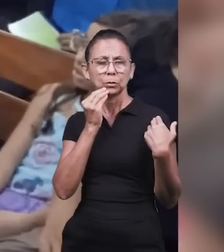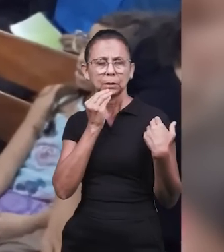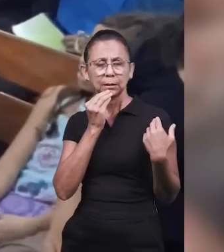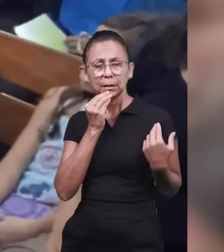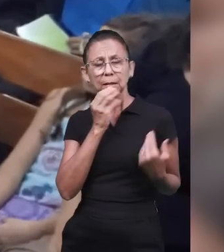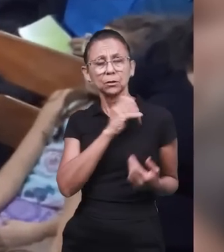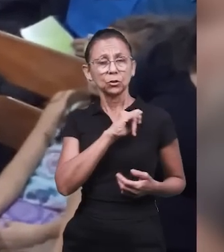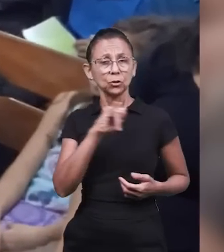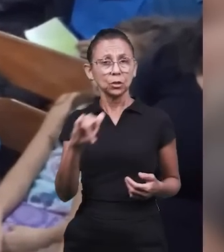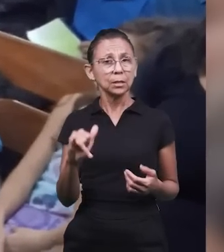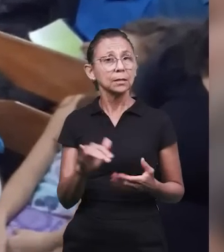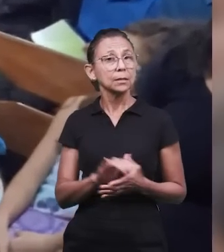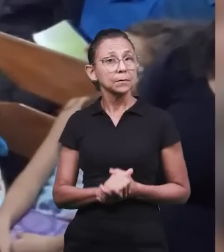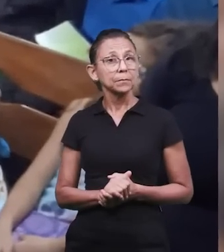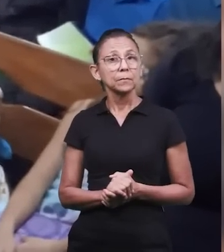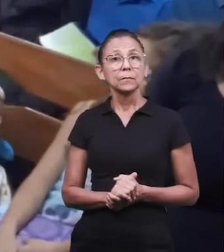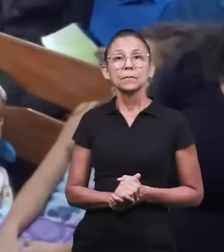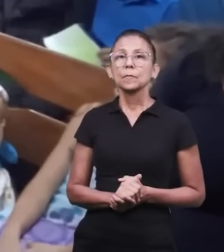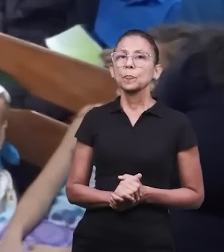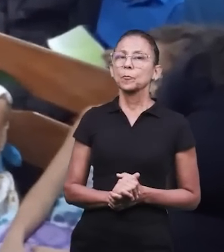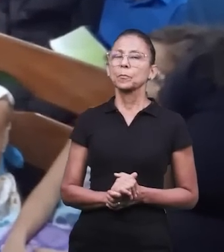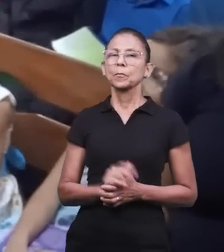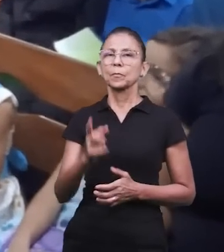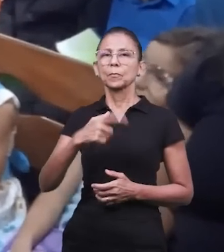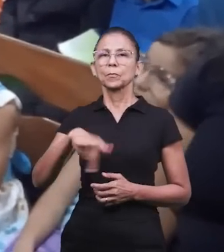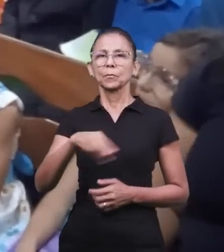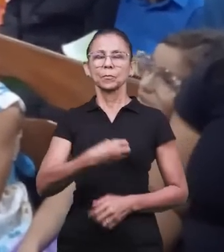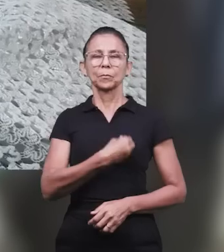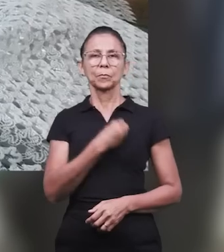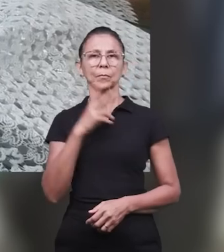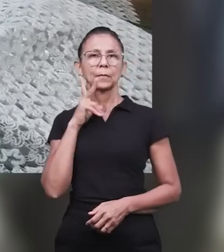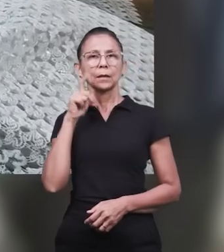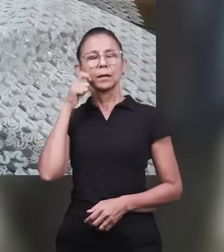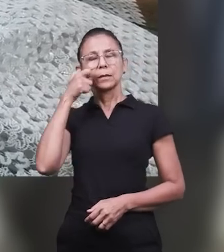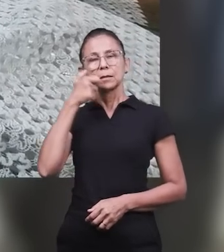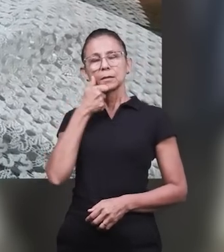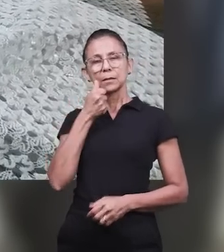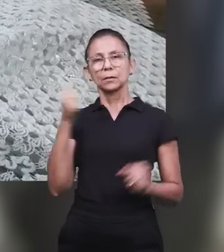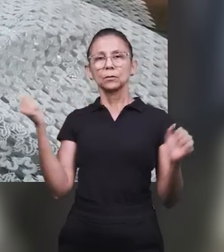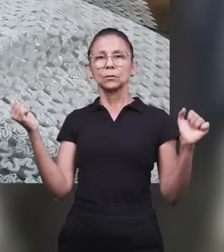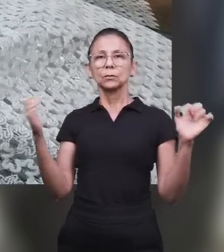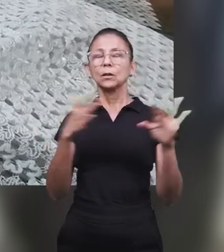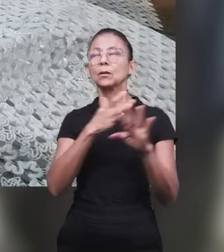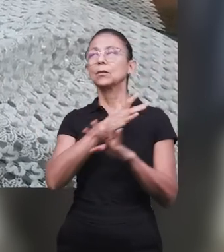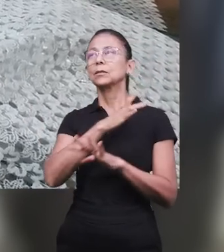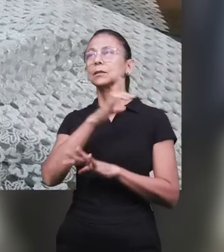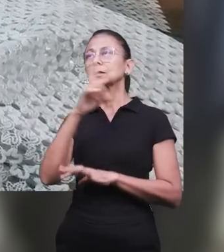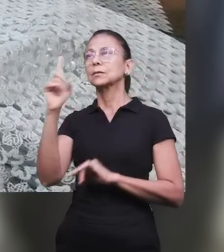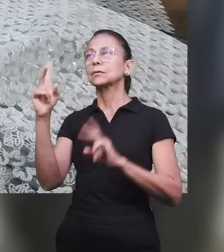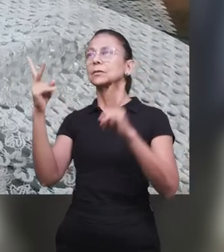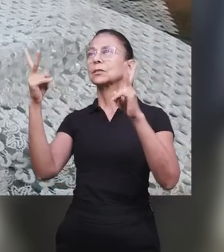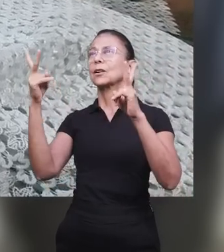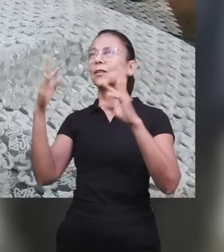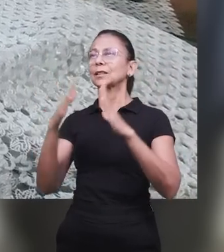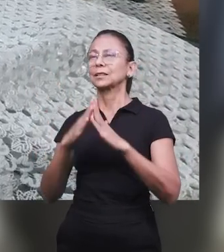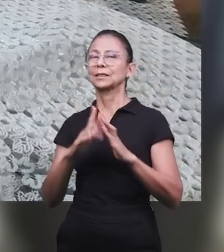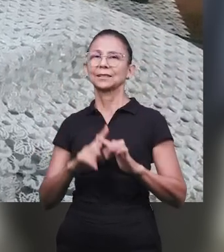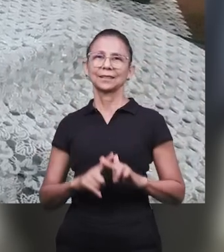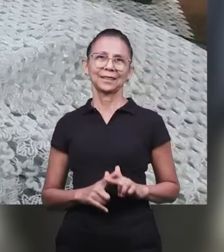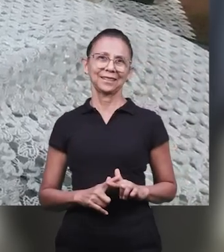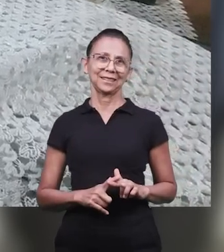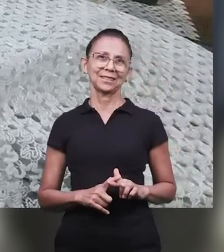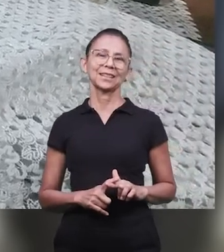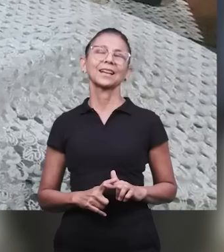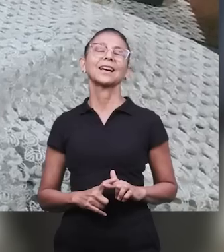que 120 estiveram presentes e cearam e glorificaram o nome do Senhor pelas vitórias alcançadas na igreja. A festa foi tão grande que o